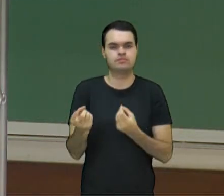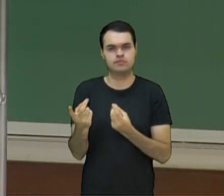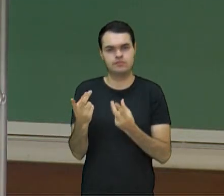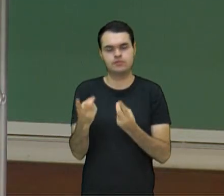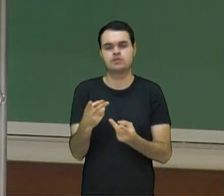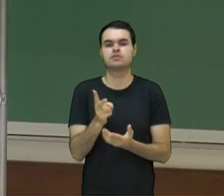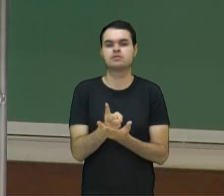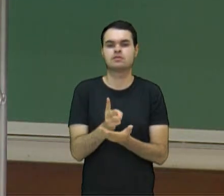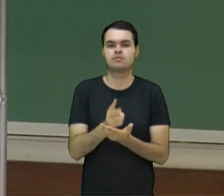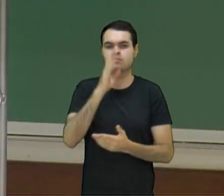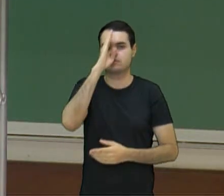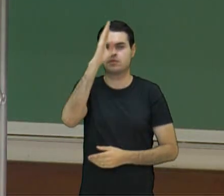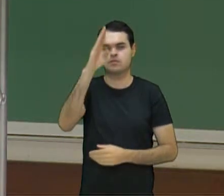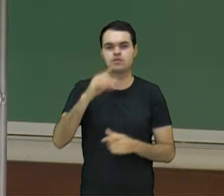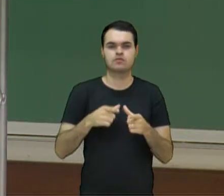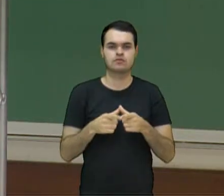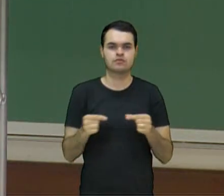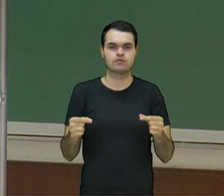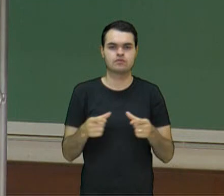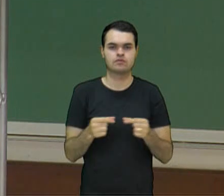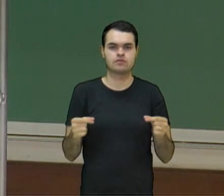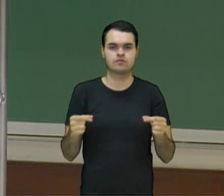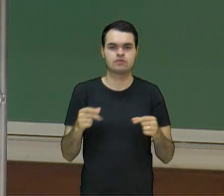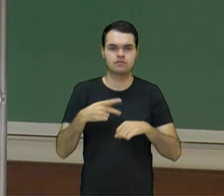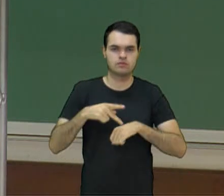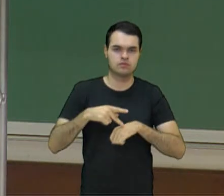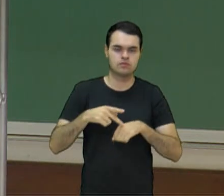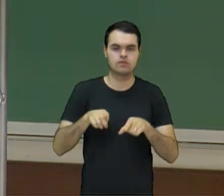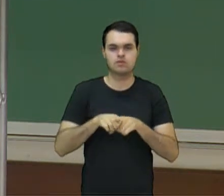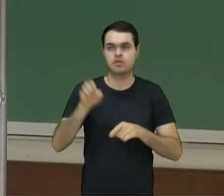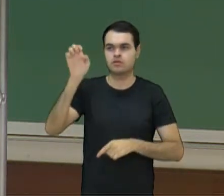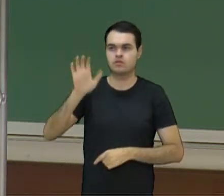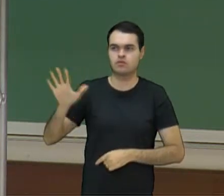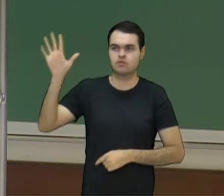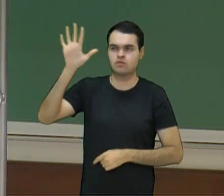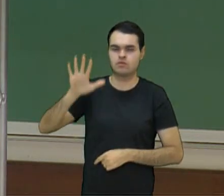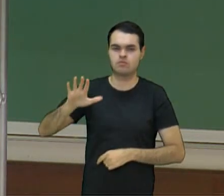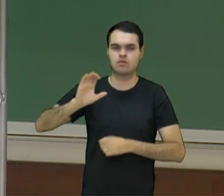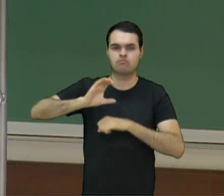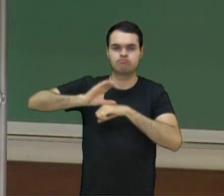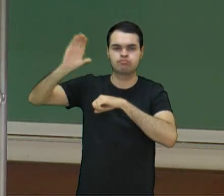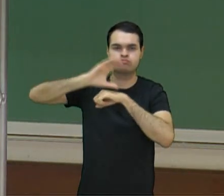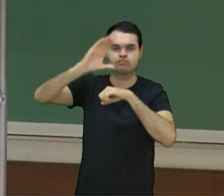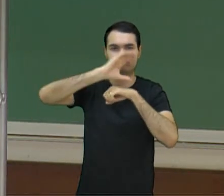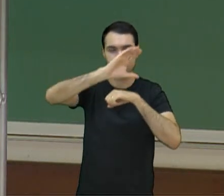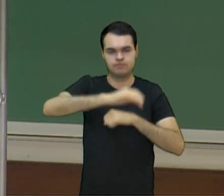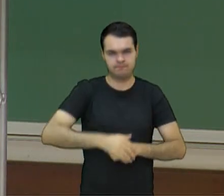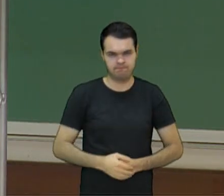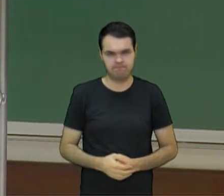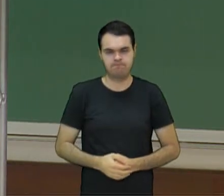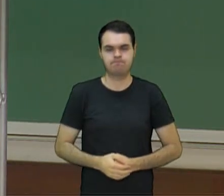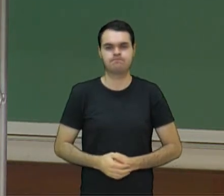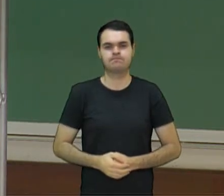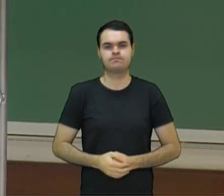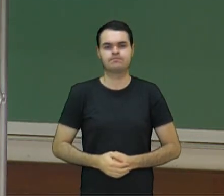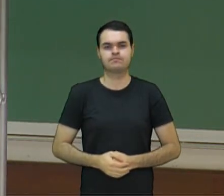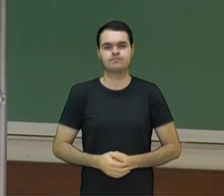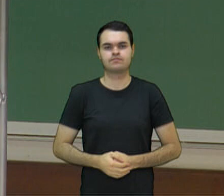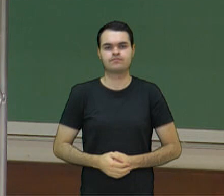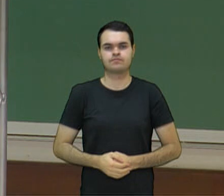atendem principalmente o Japão e alguns países da Europa. A Austrália e Nova Zelândia exportam para esses países.